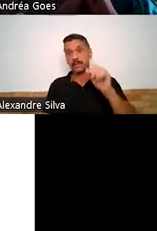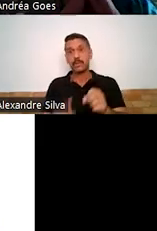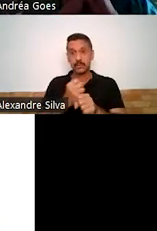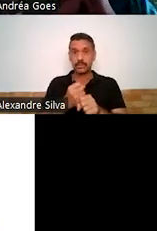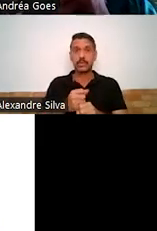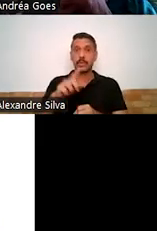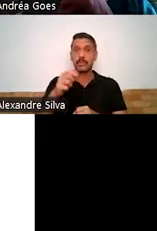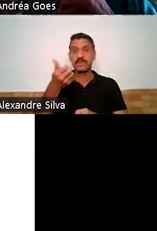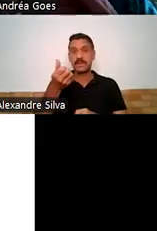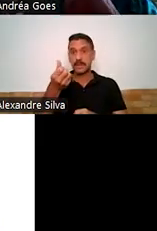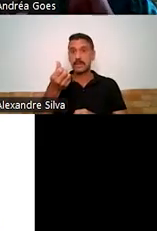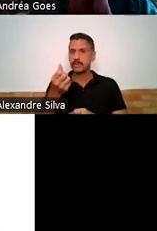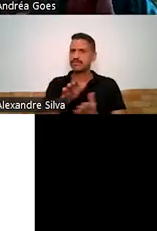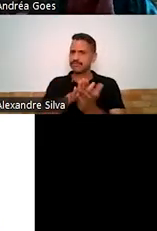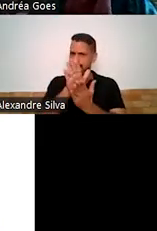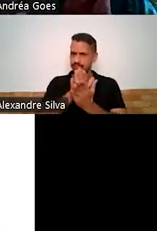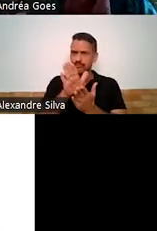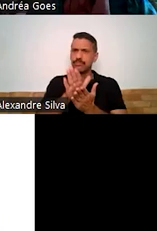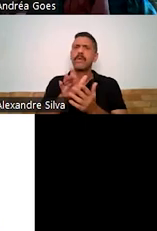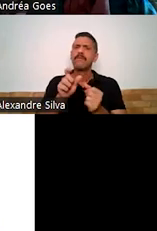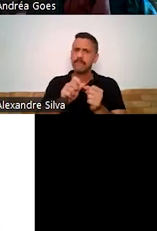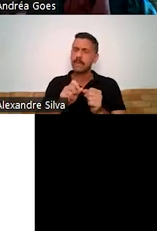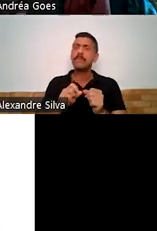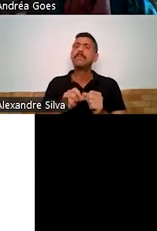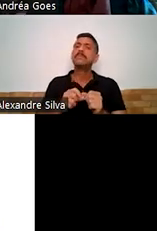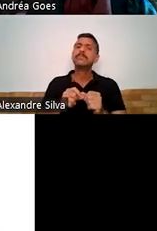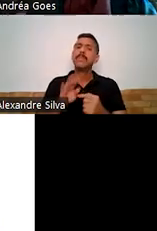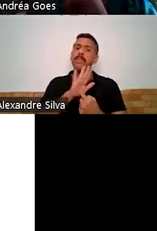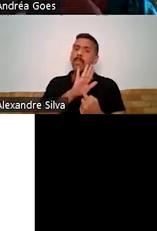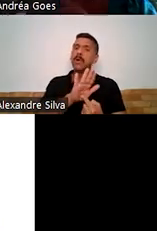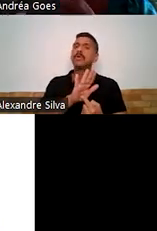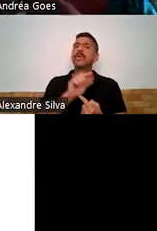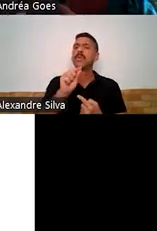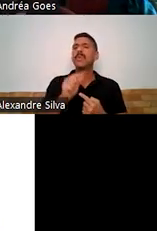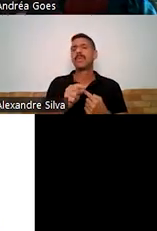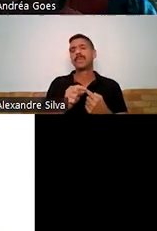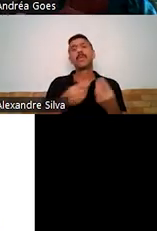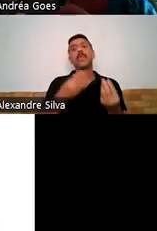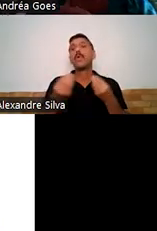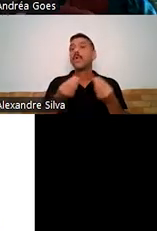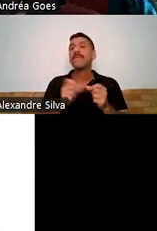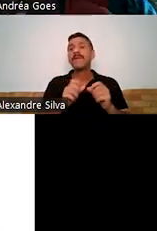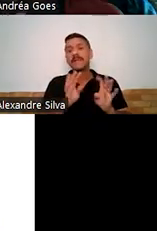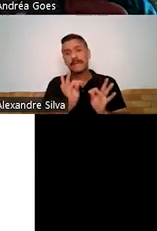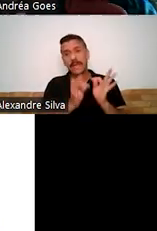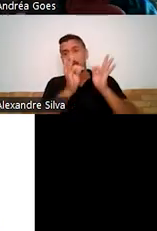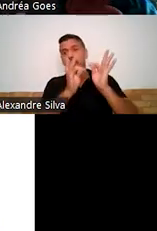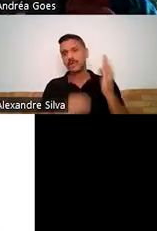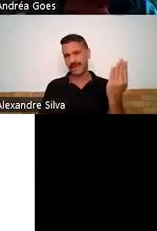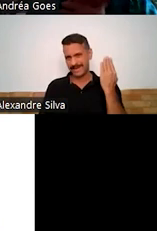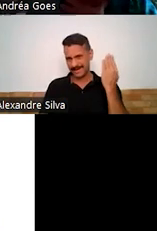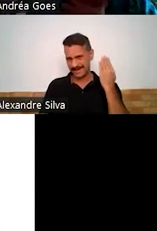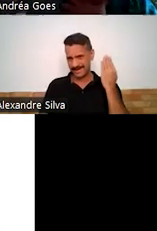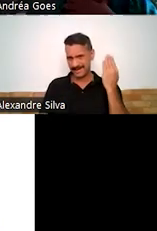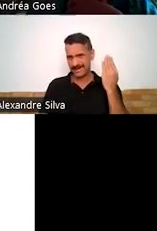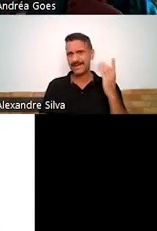gente publicou, e aí a gente mostra, tenta mostrar como é a tecnologia na época do